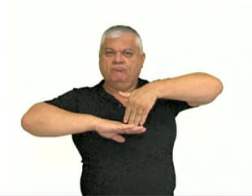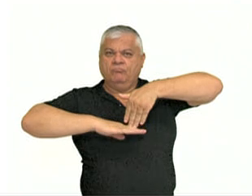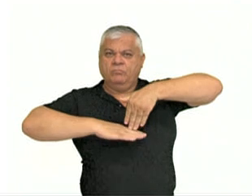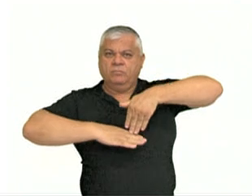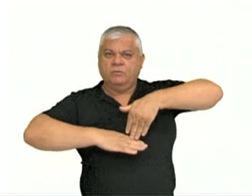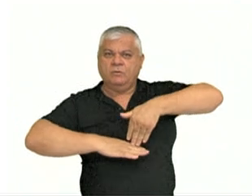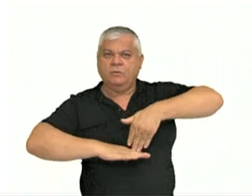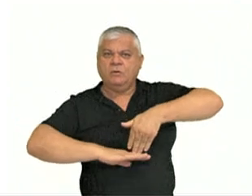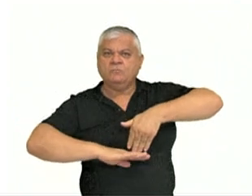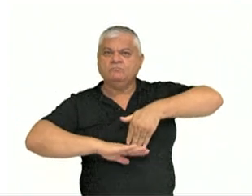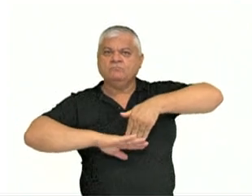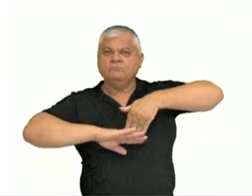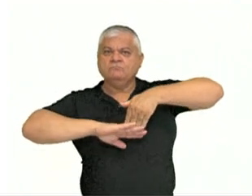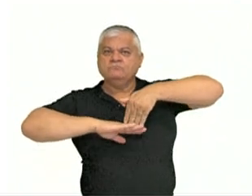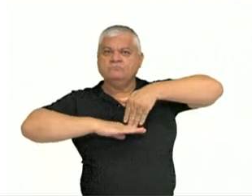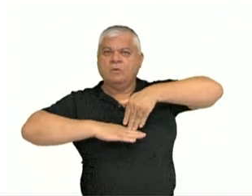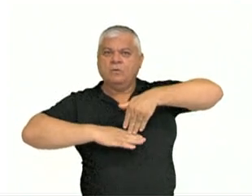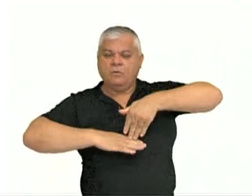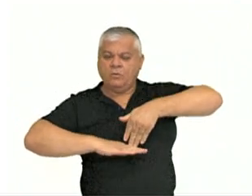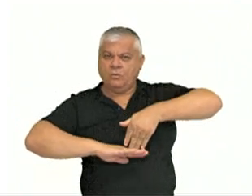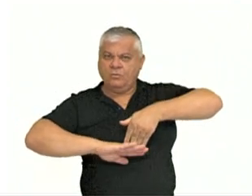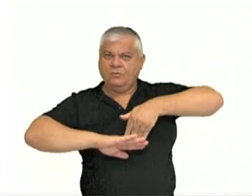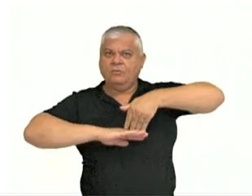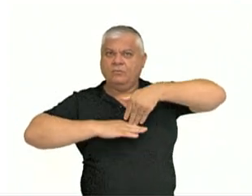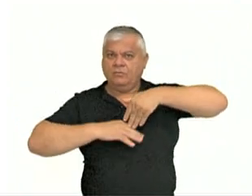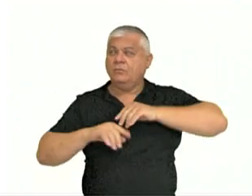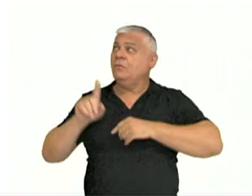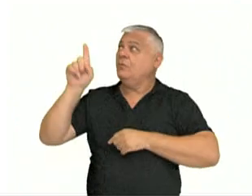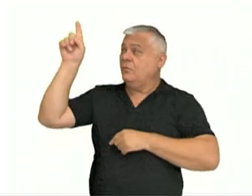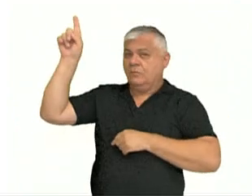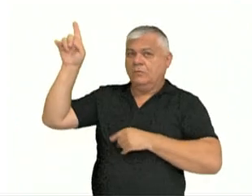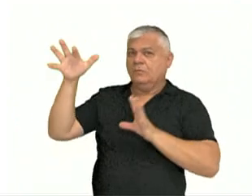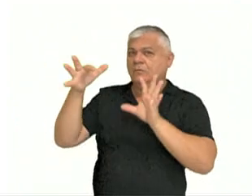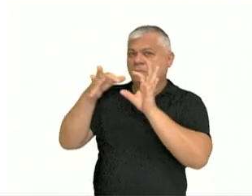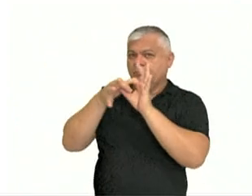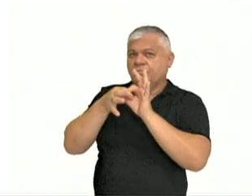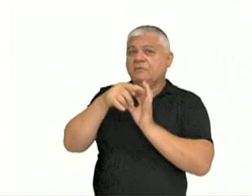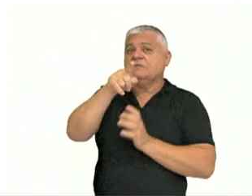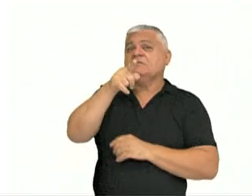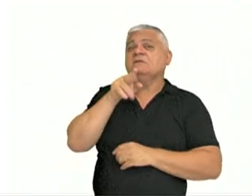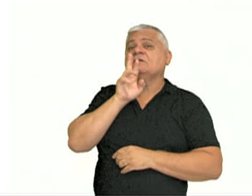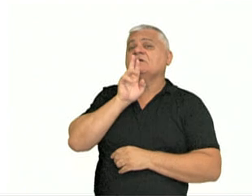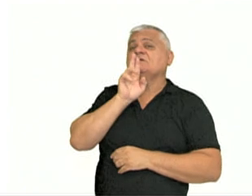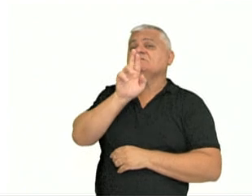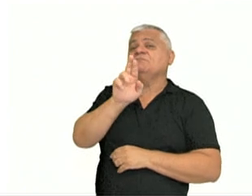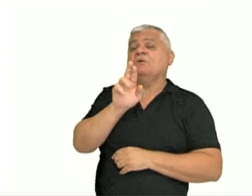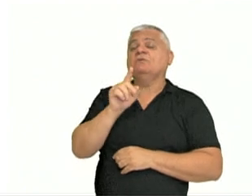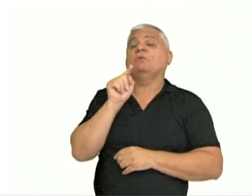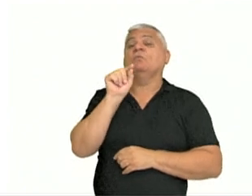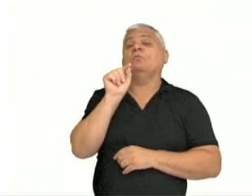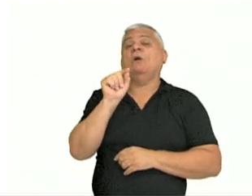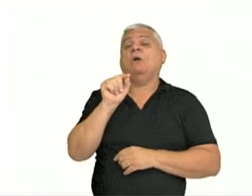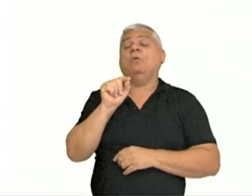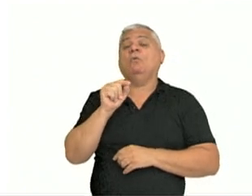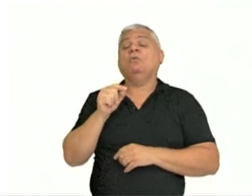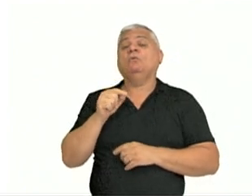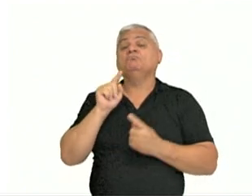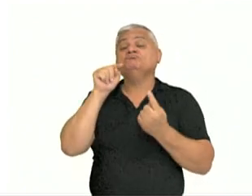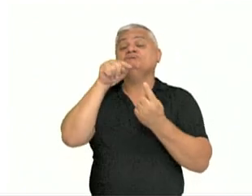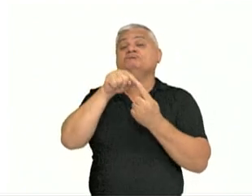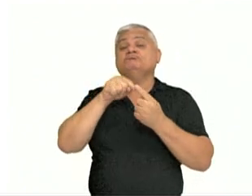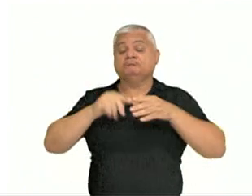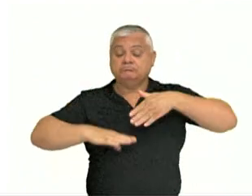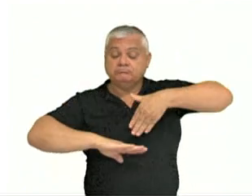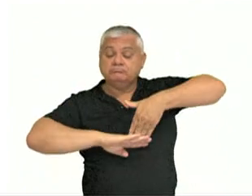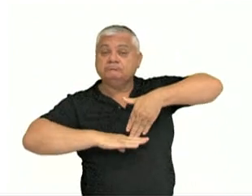nesse conceito que está aqui na questão e mais esse GIF, você vai responder aí, qual é a função do